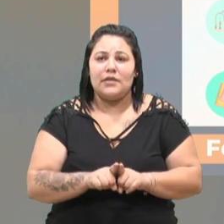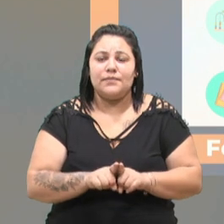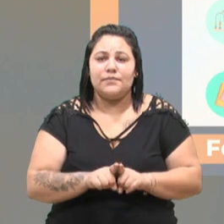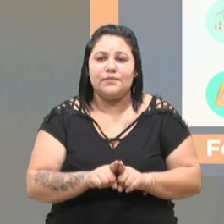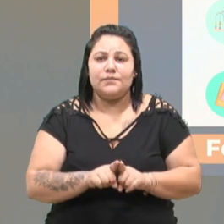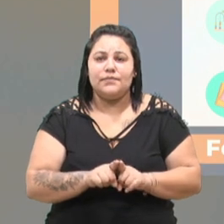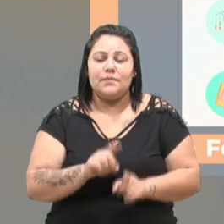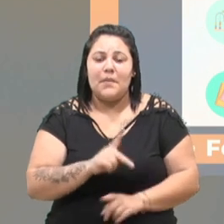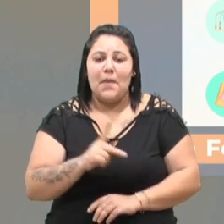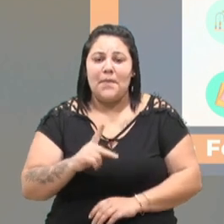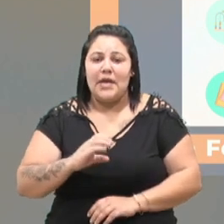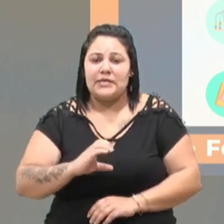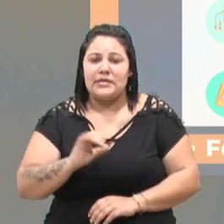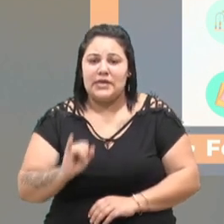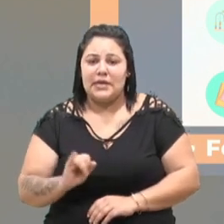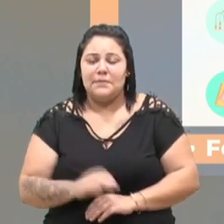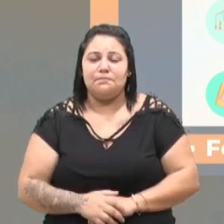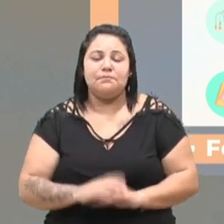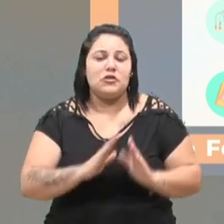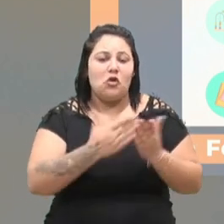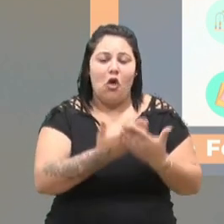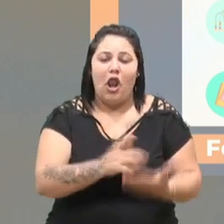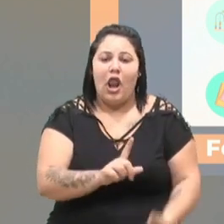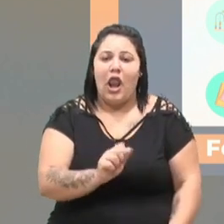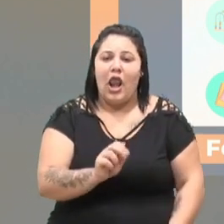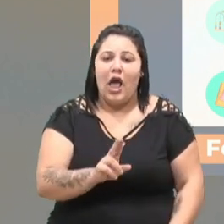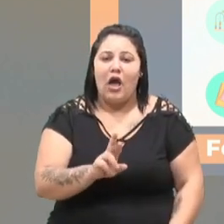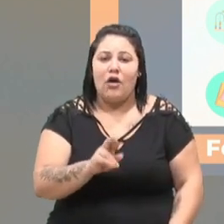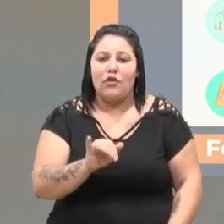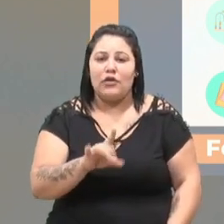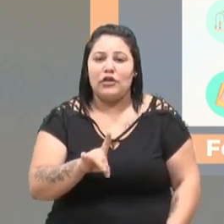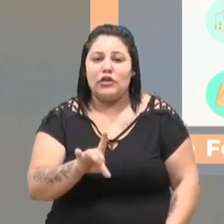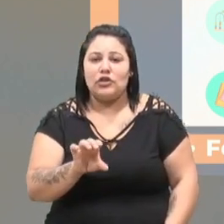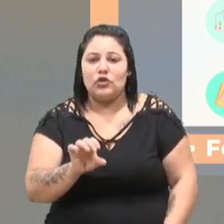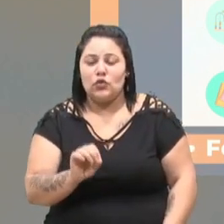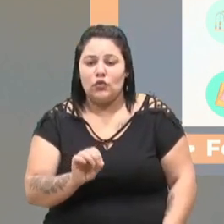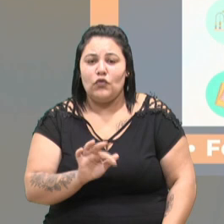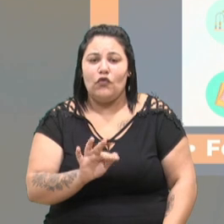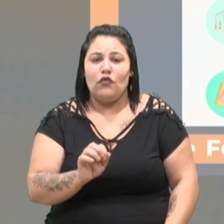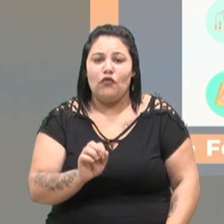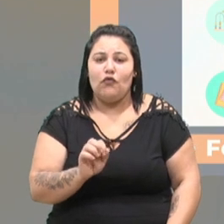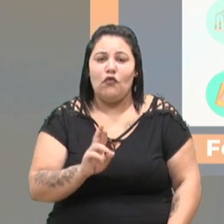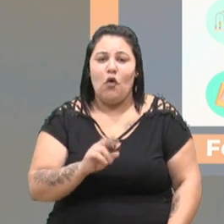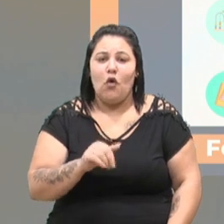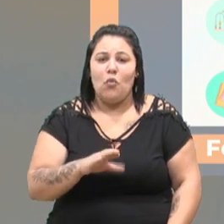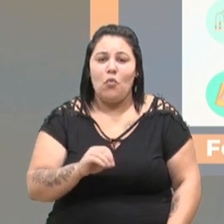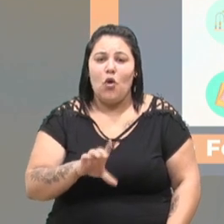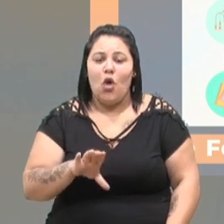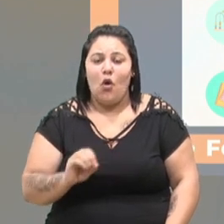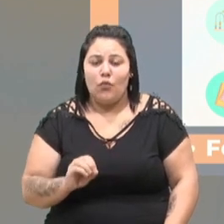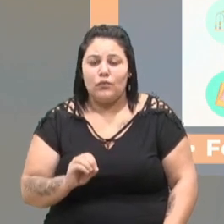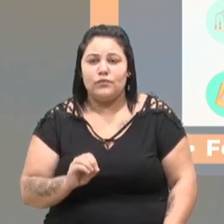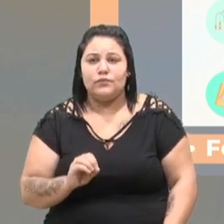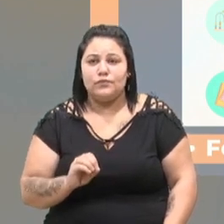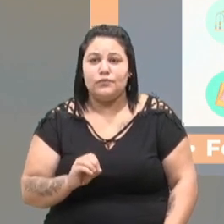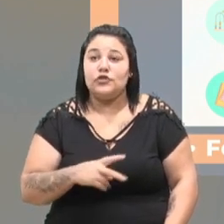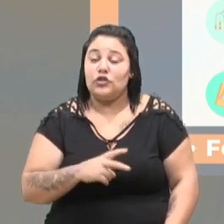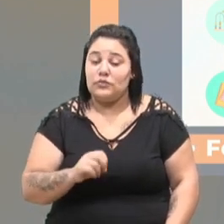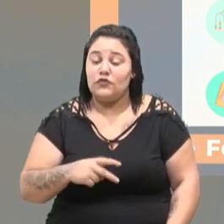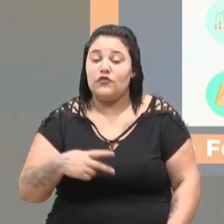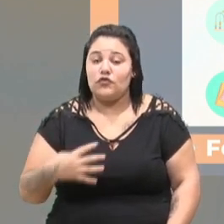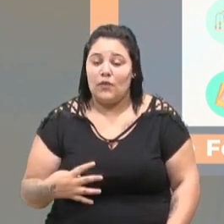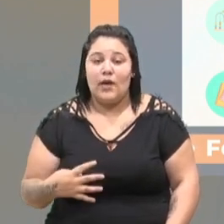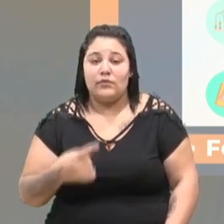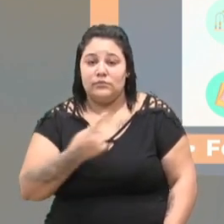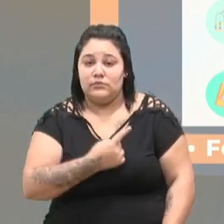4.659.000. Escola Laurindo Fórmulo, 34 mil em 2024, tudo isso as projeções.